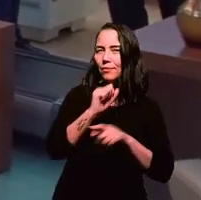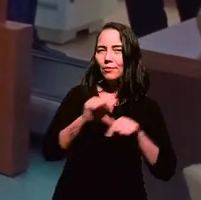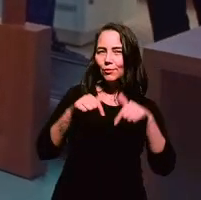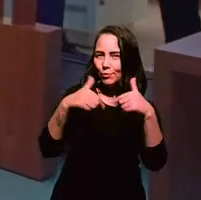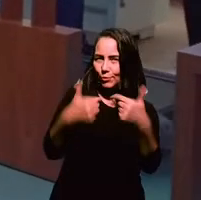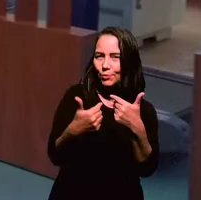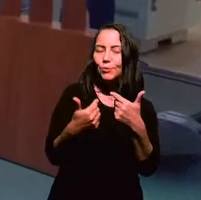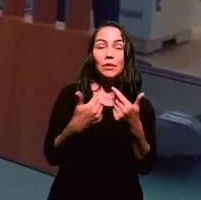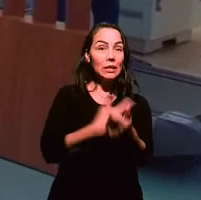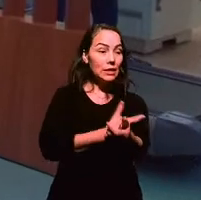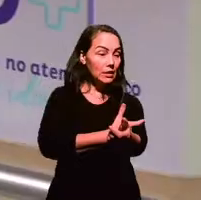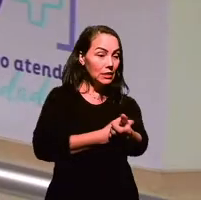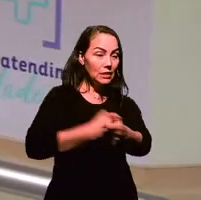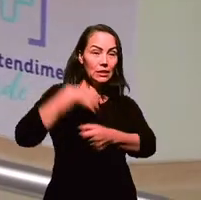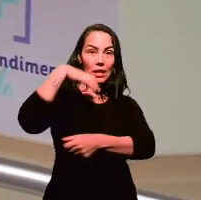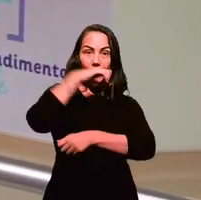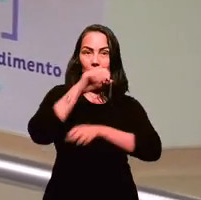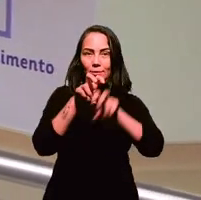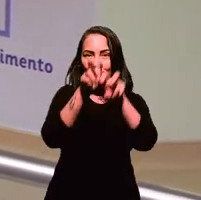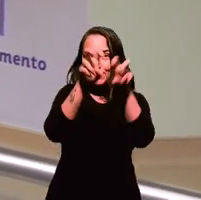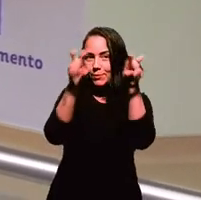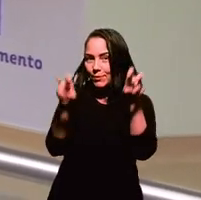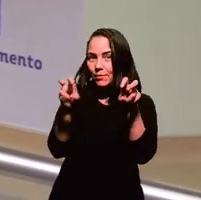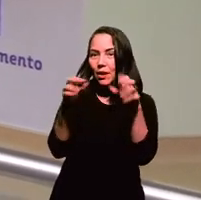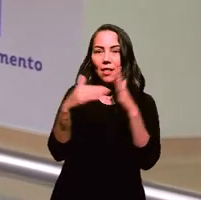exames preventivos em até 8 horas.